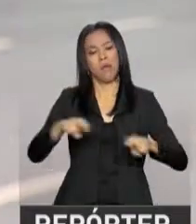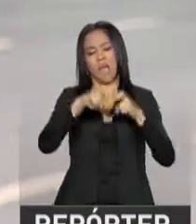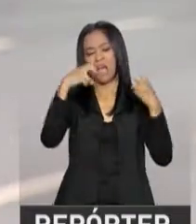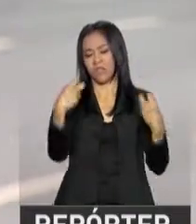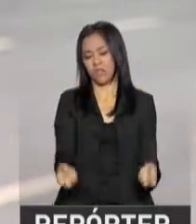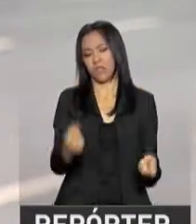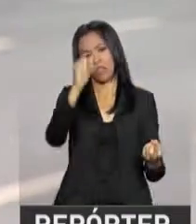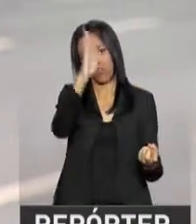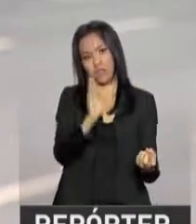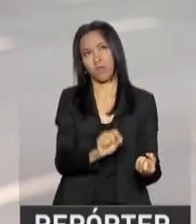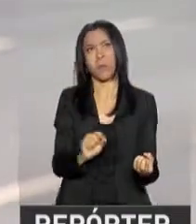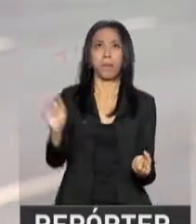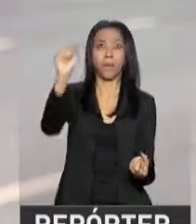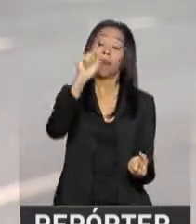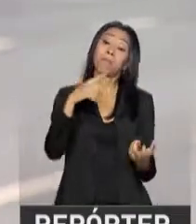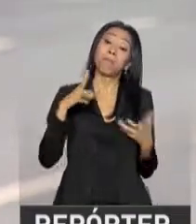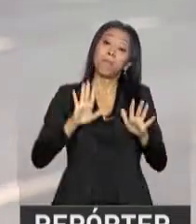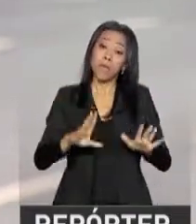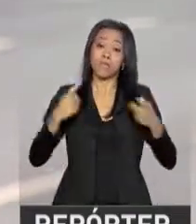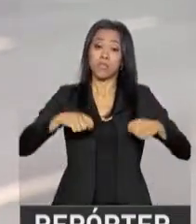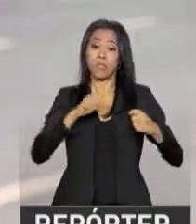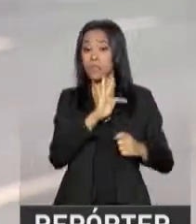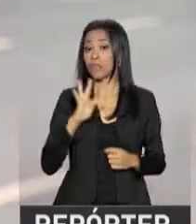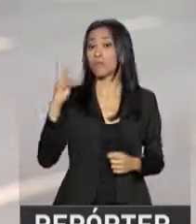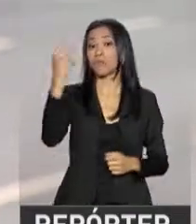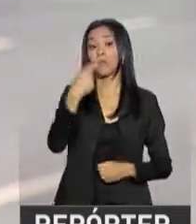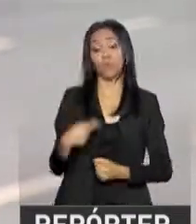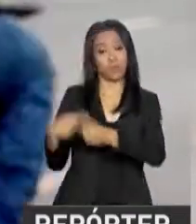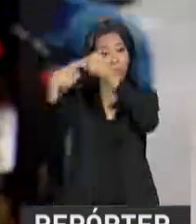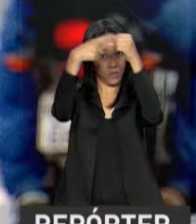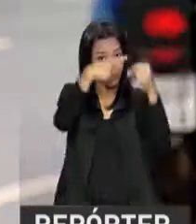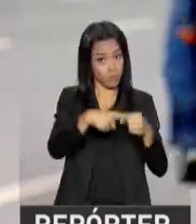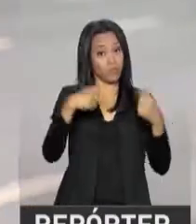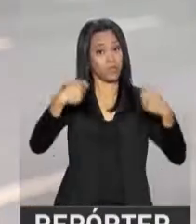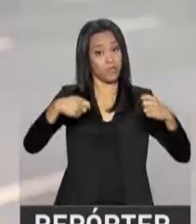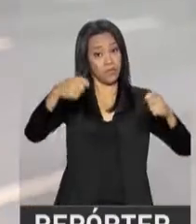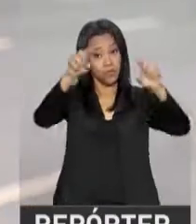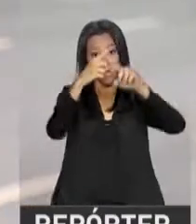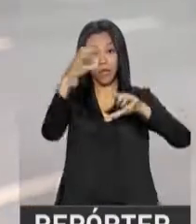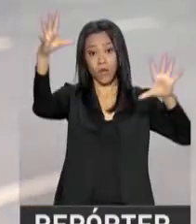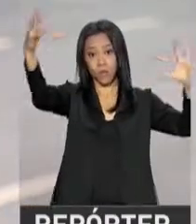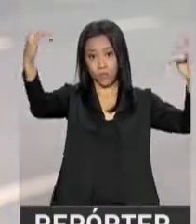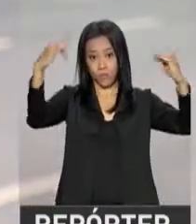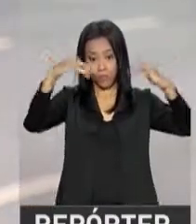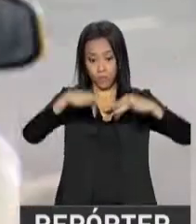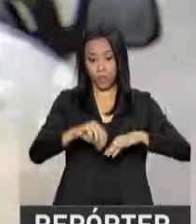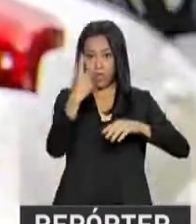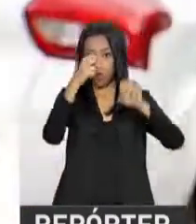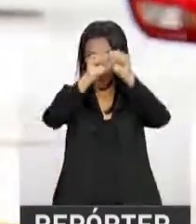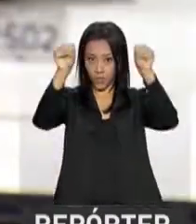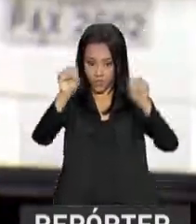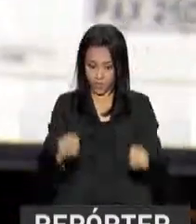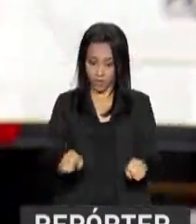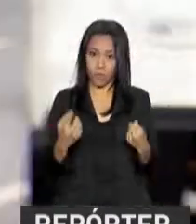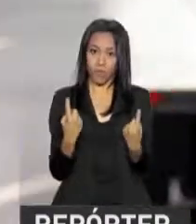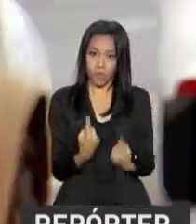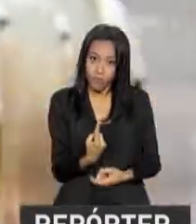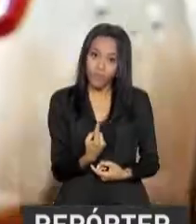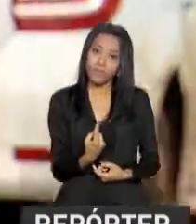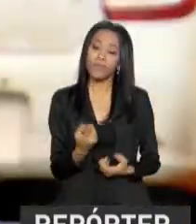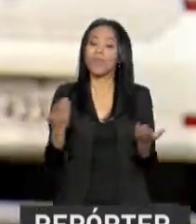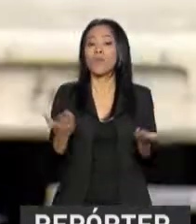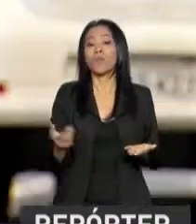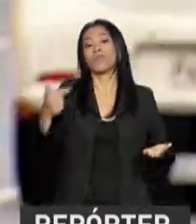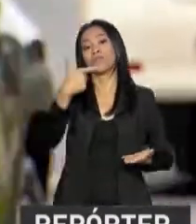isso é preciso que todos os municípios brasileiros estejam integrados ao sistema nacional de trânsito hoje apenas